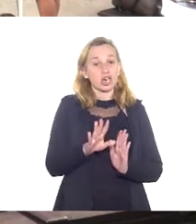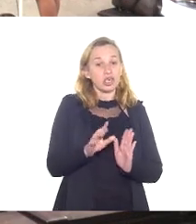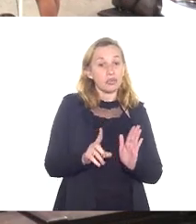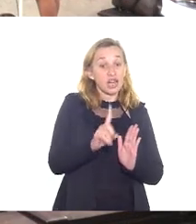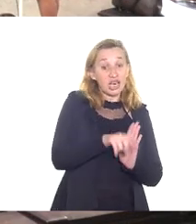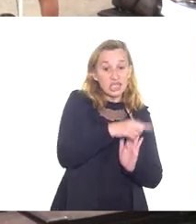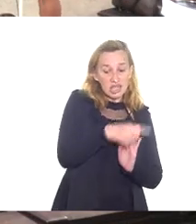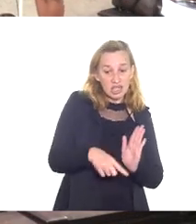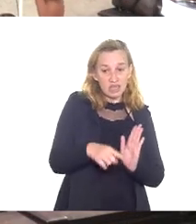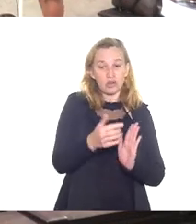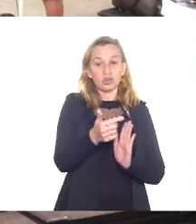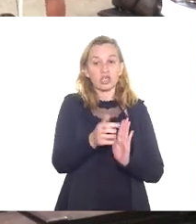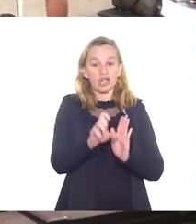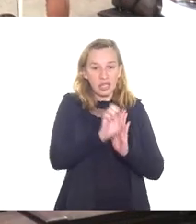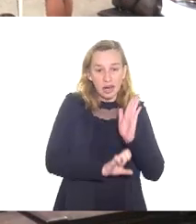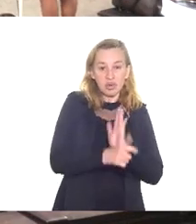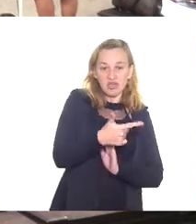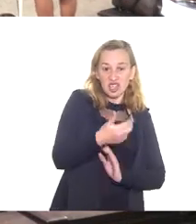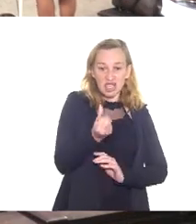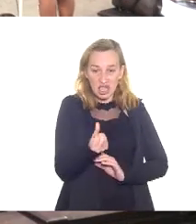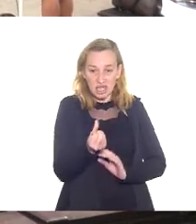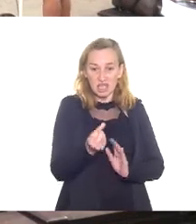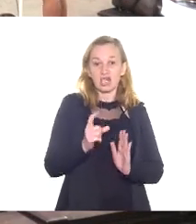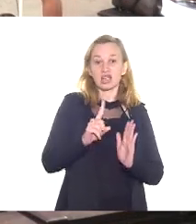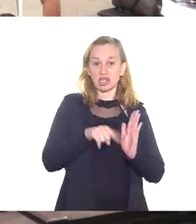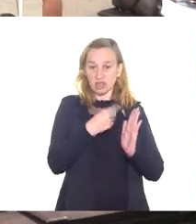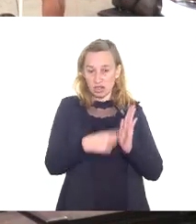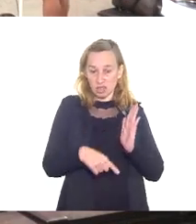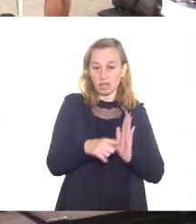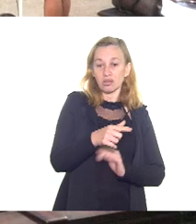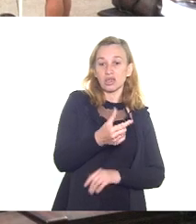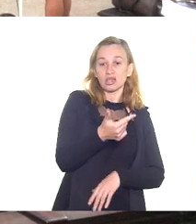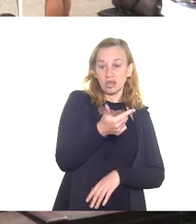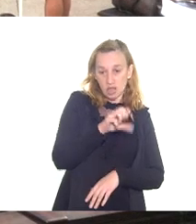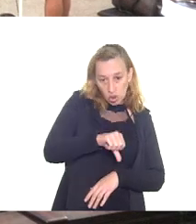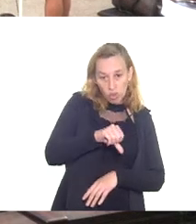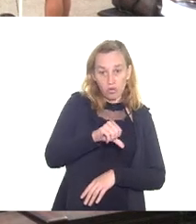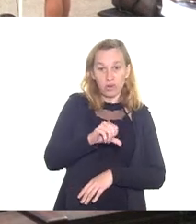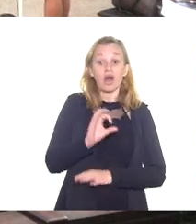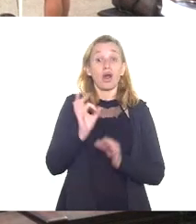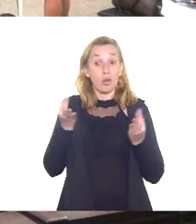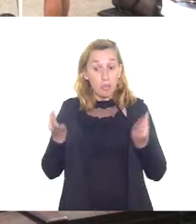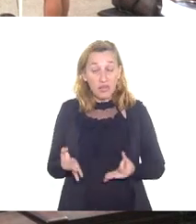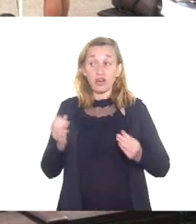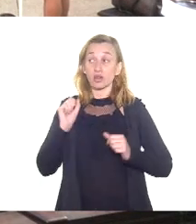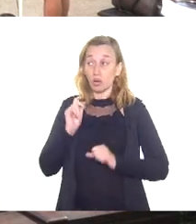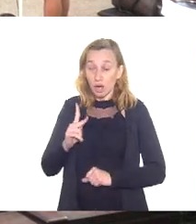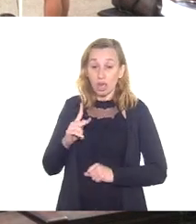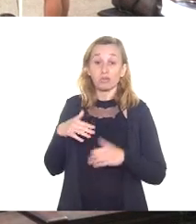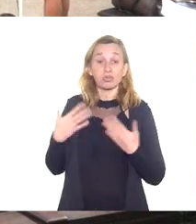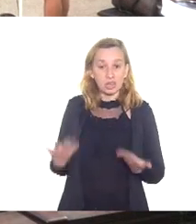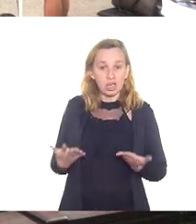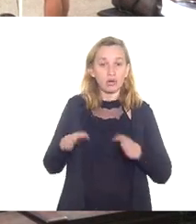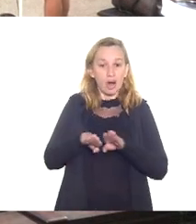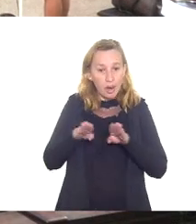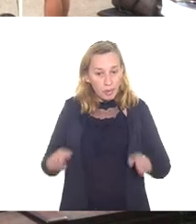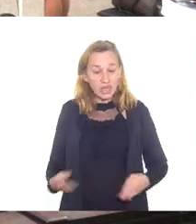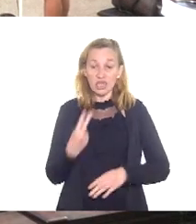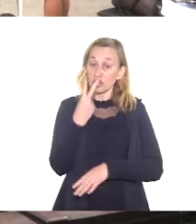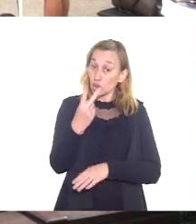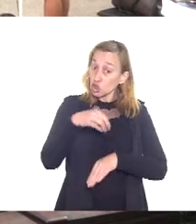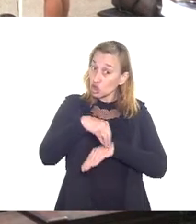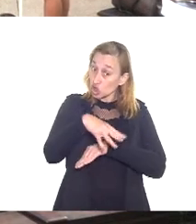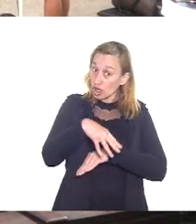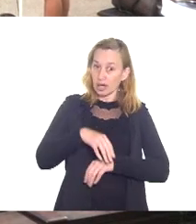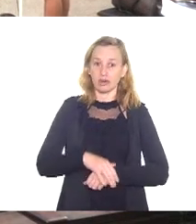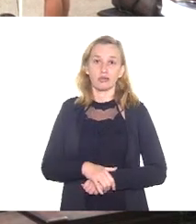26. Pela rejeição da emenda aditiva 9. Elas foram rejeitadas. Não, perfeito. Então, há sobre a mesa dois destaques.